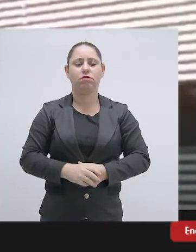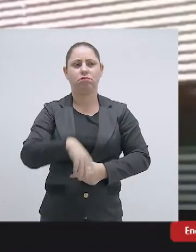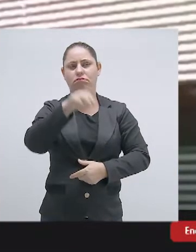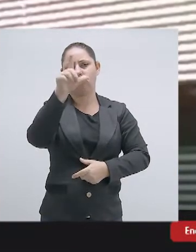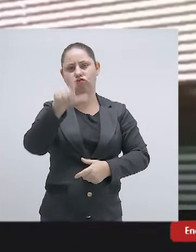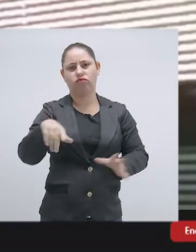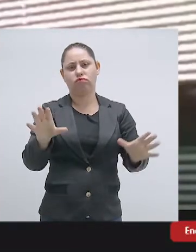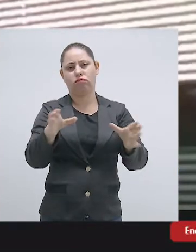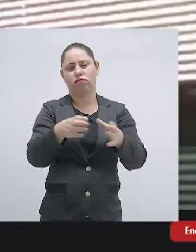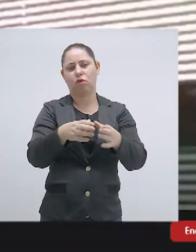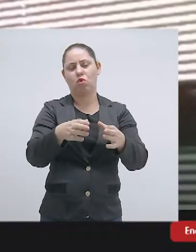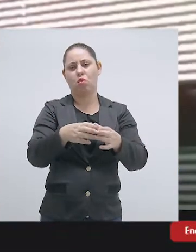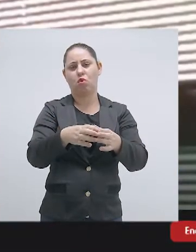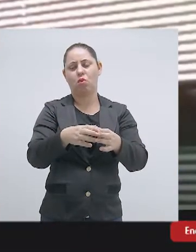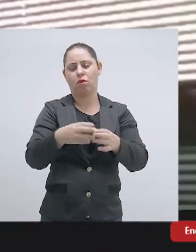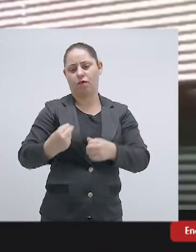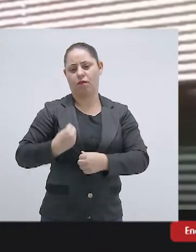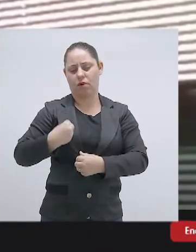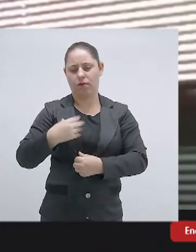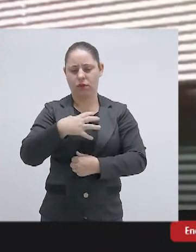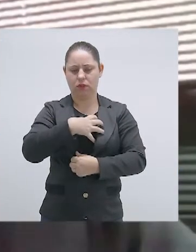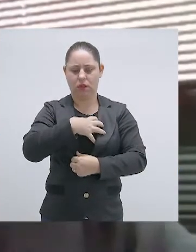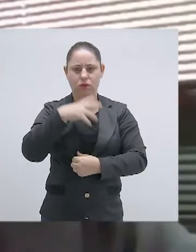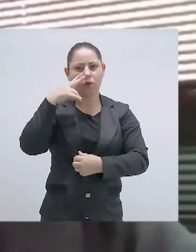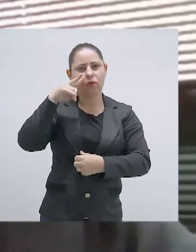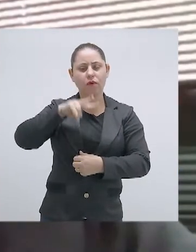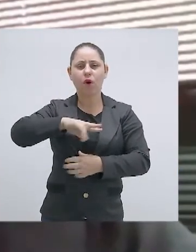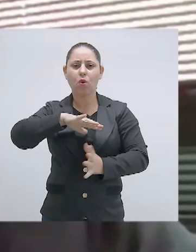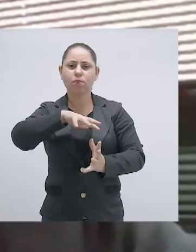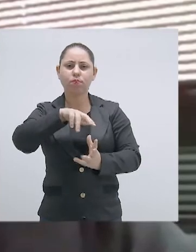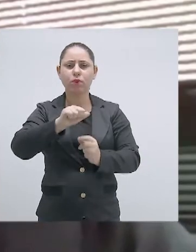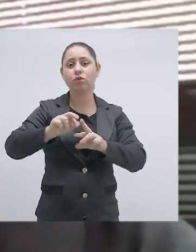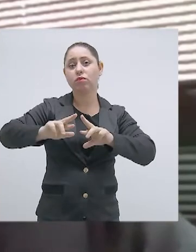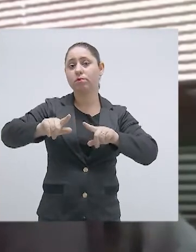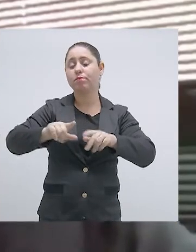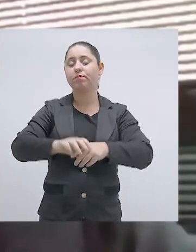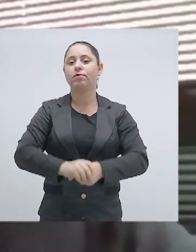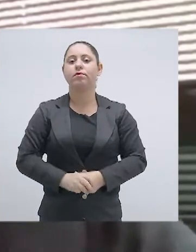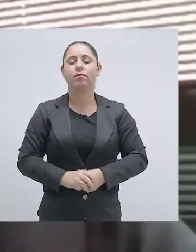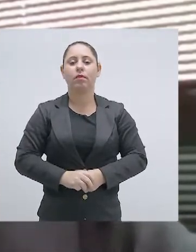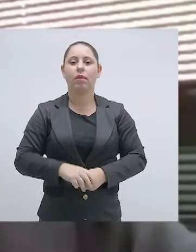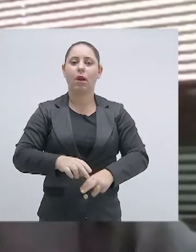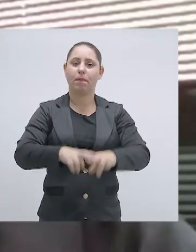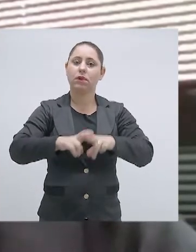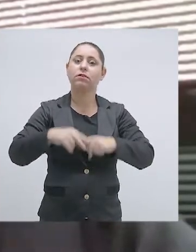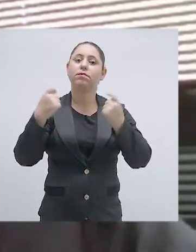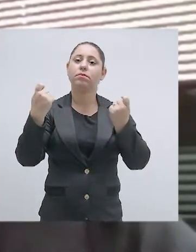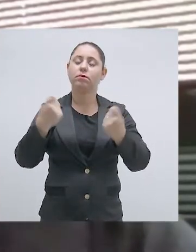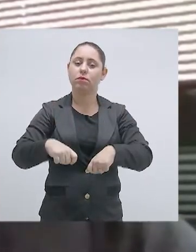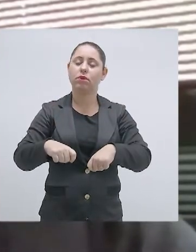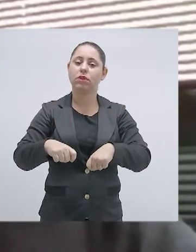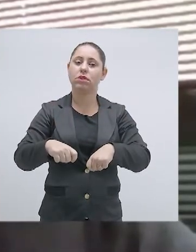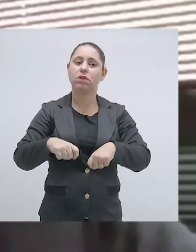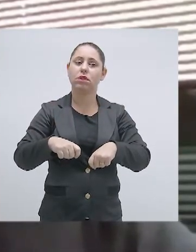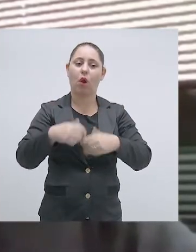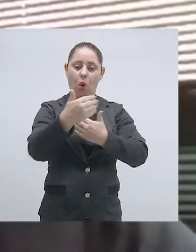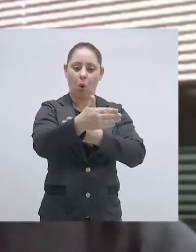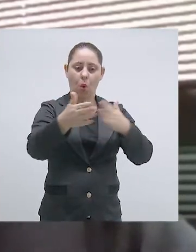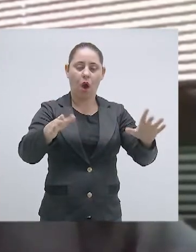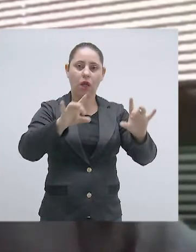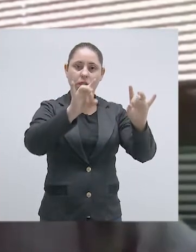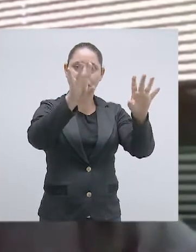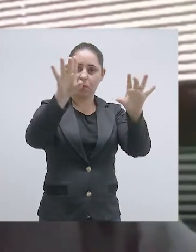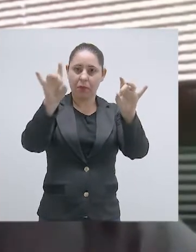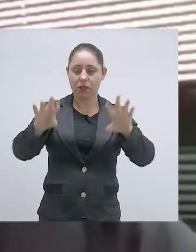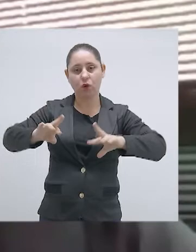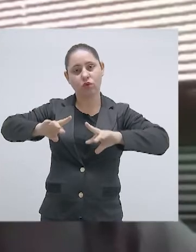Eles vivem, sentem e veem o mundo de uma forma diferente. Portanto, eles necessitam de